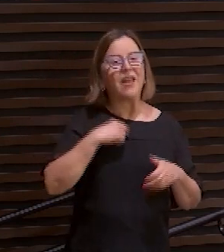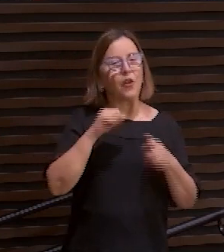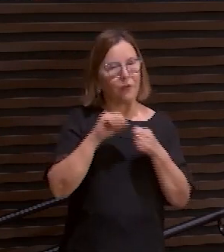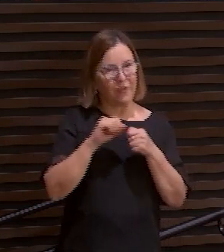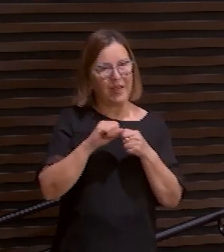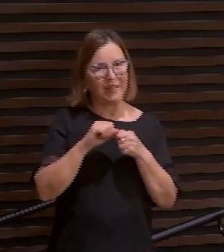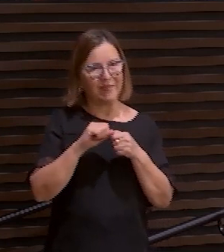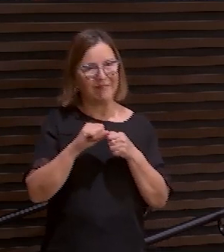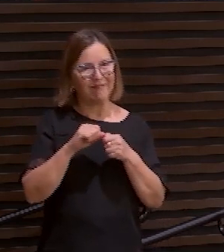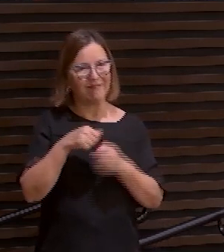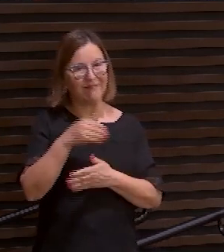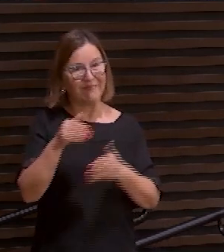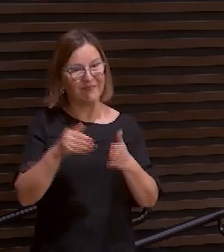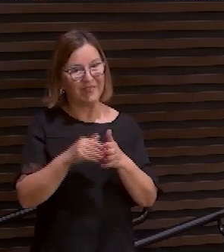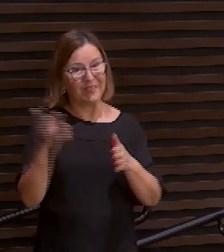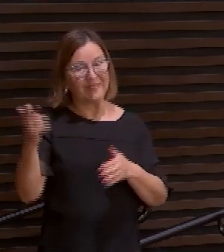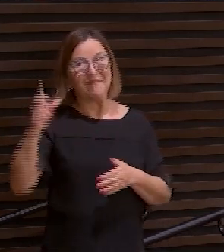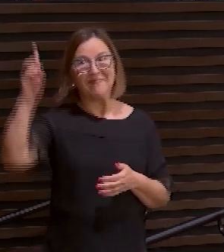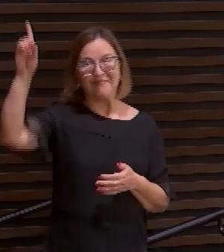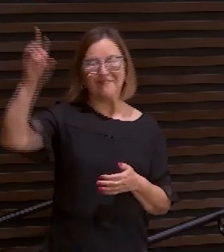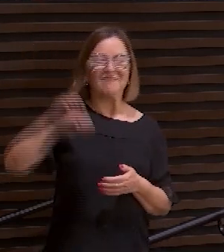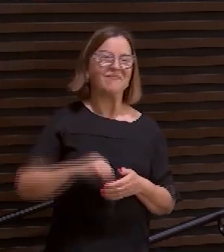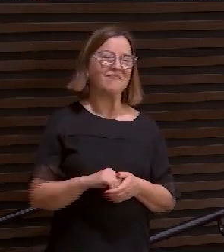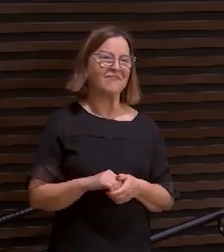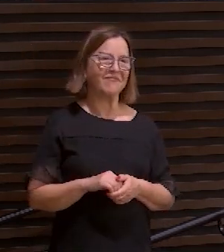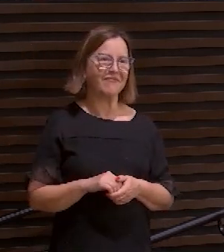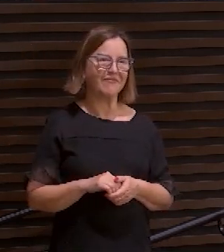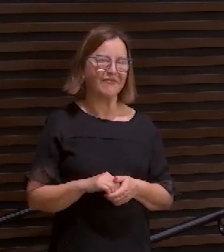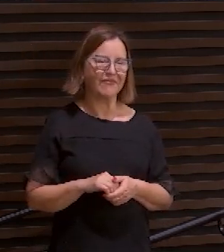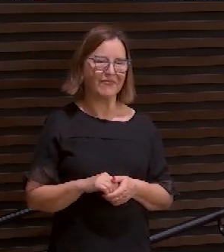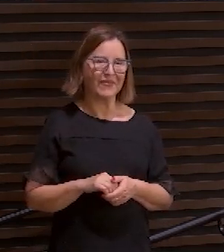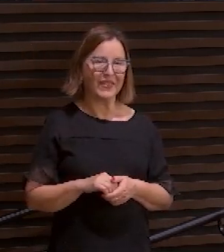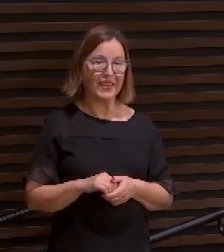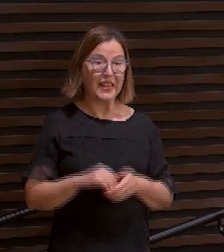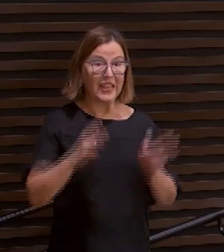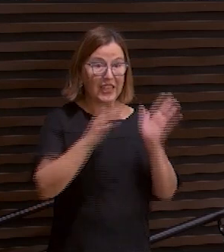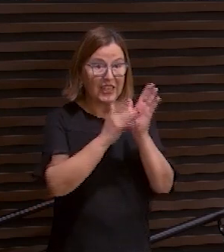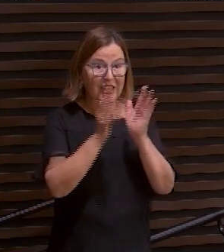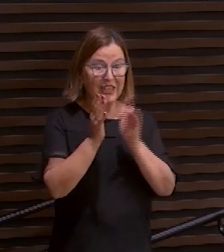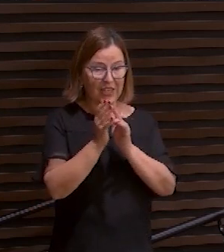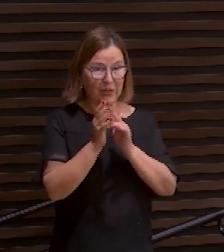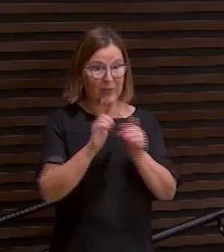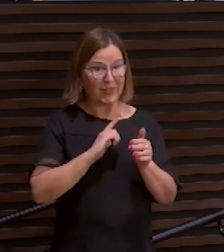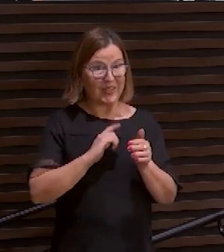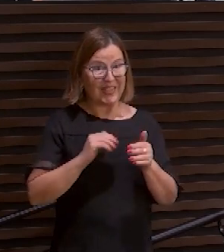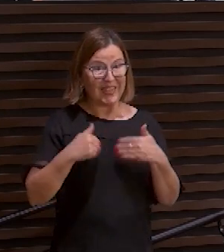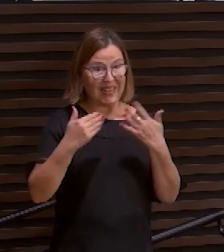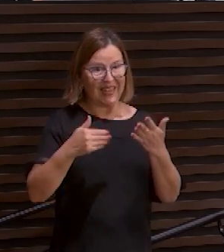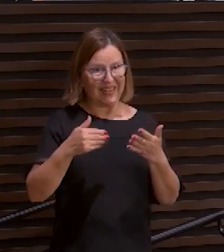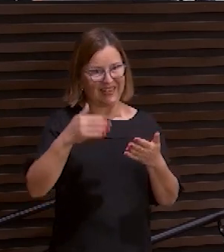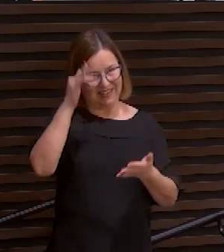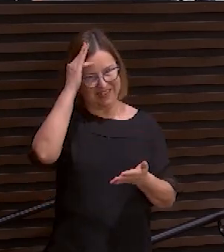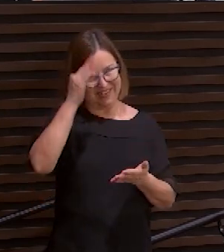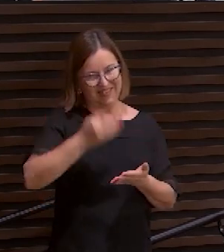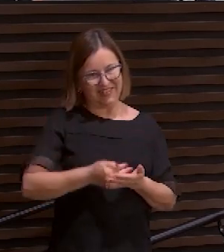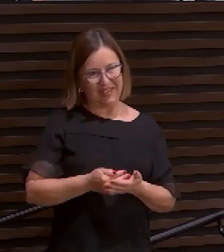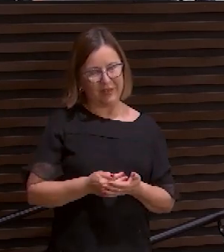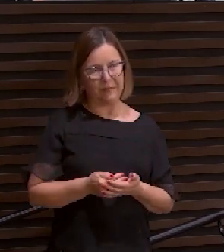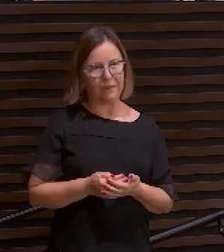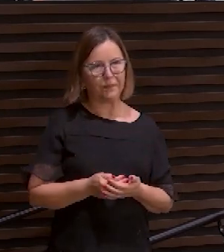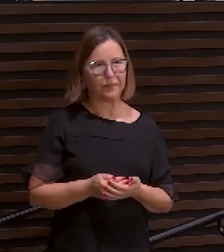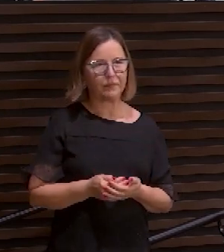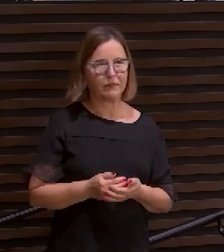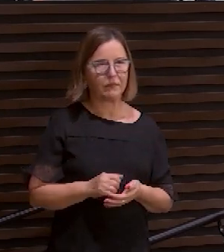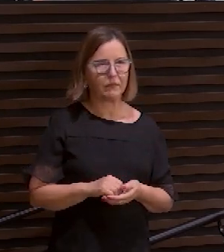dele. Então, ele é o autor da fé e ele é o consumador da fé. Não venha